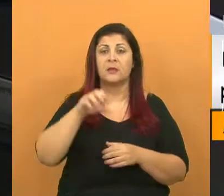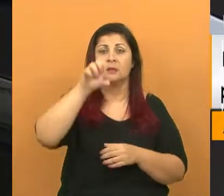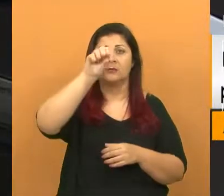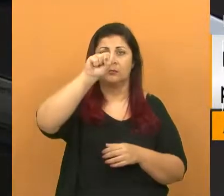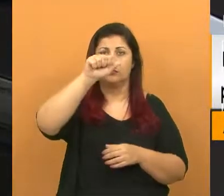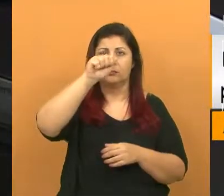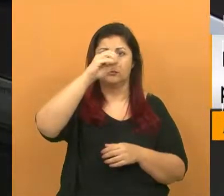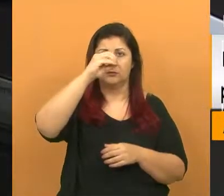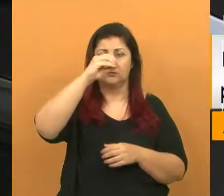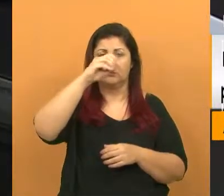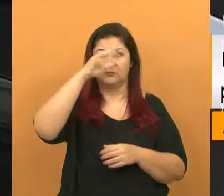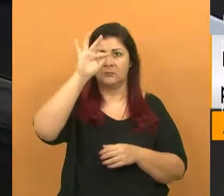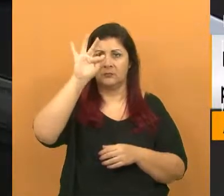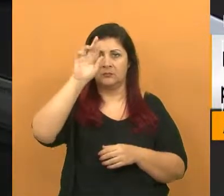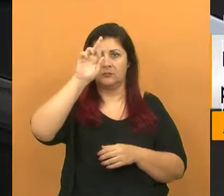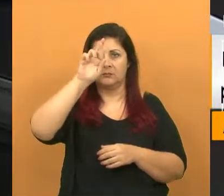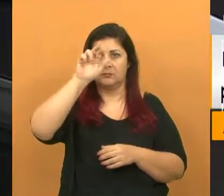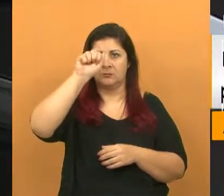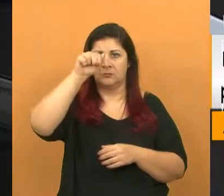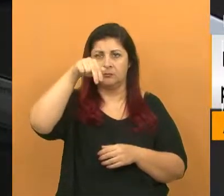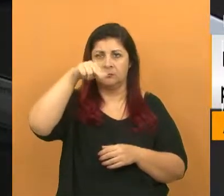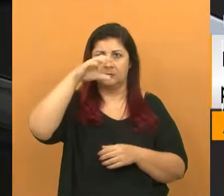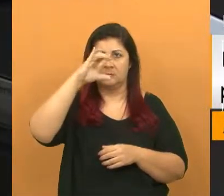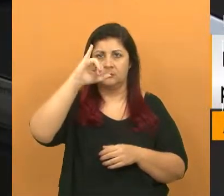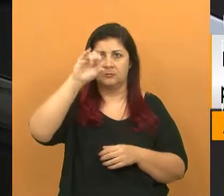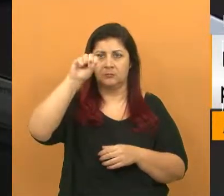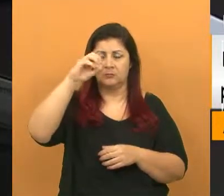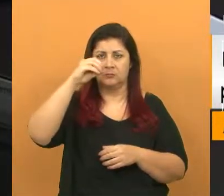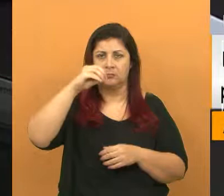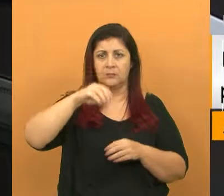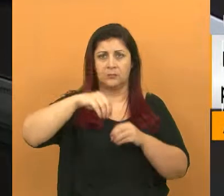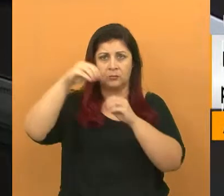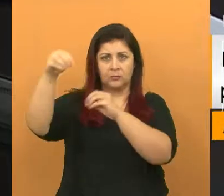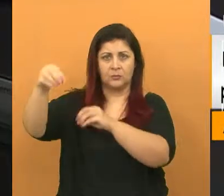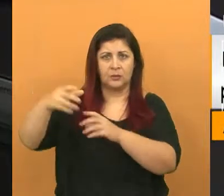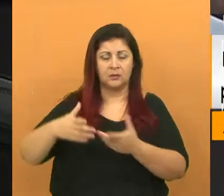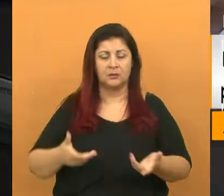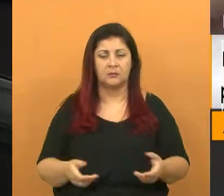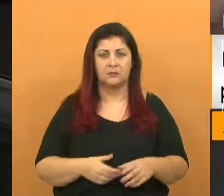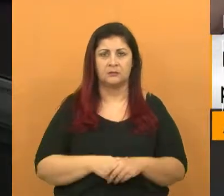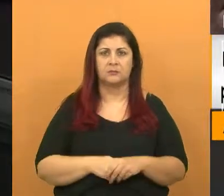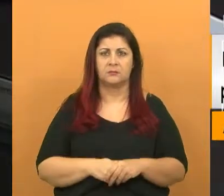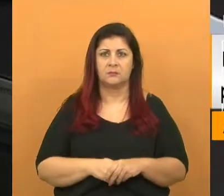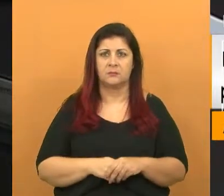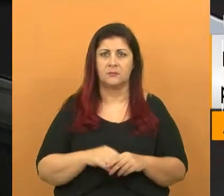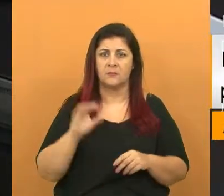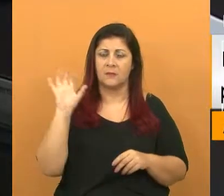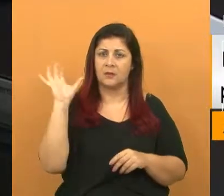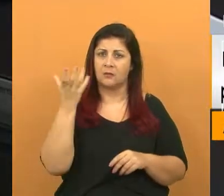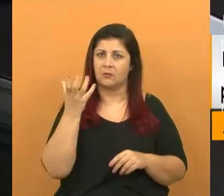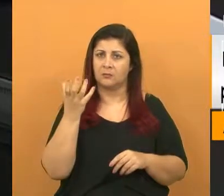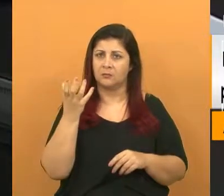Então, perceba que as histórias vão se repetindo. E isso acontece não só com